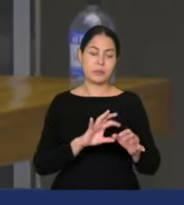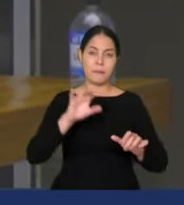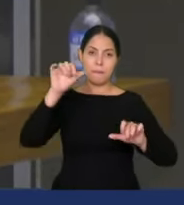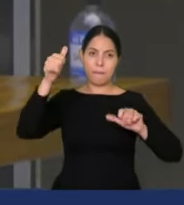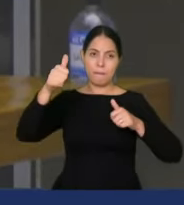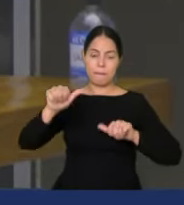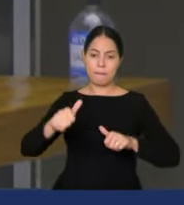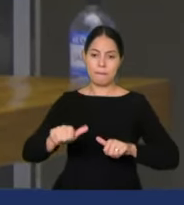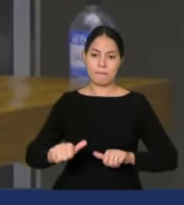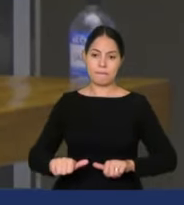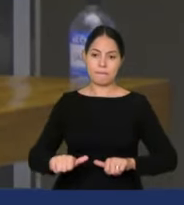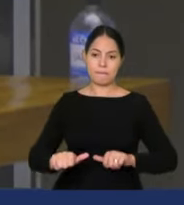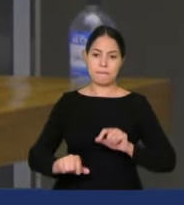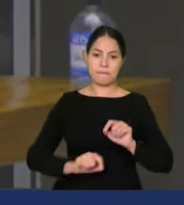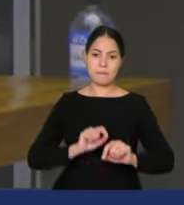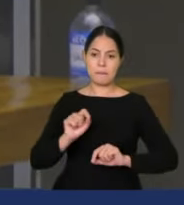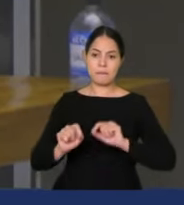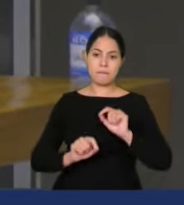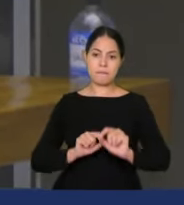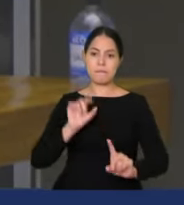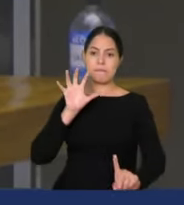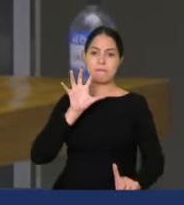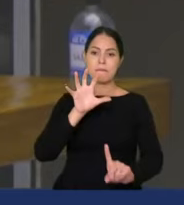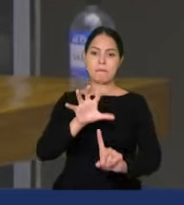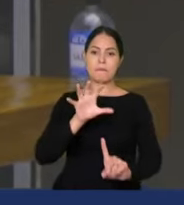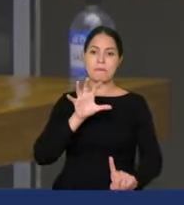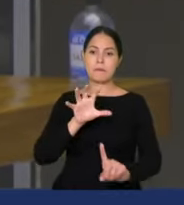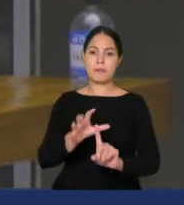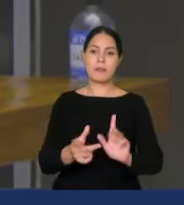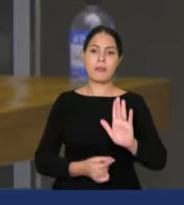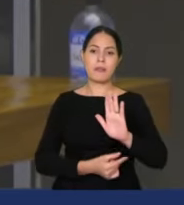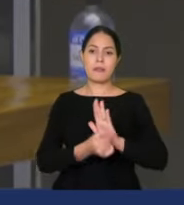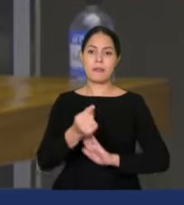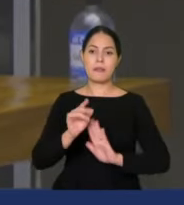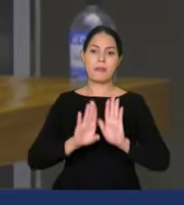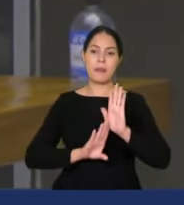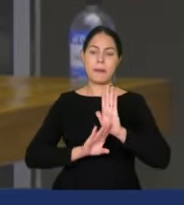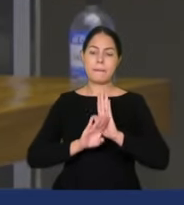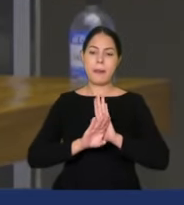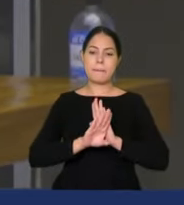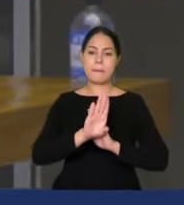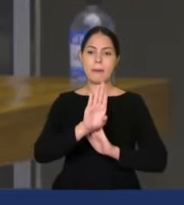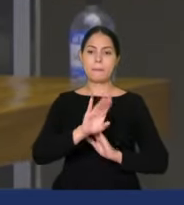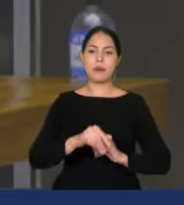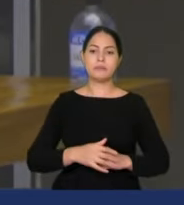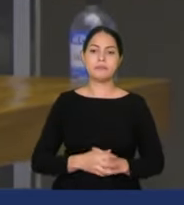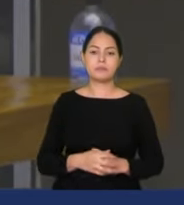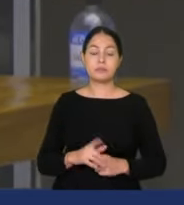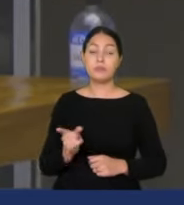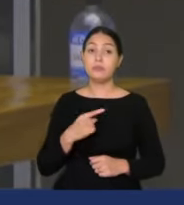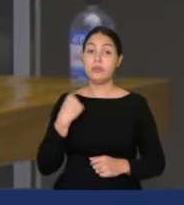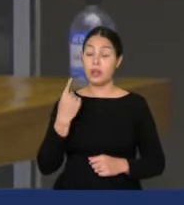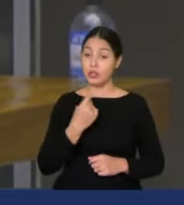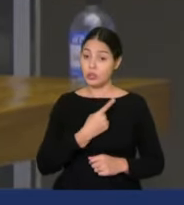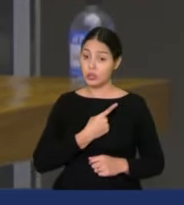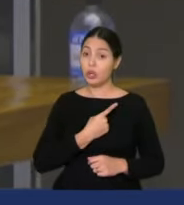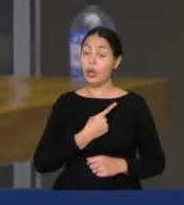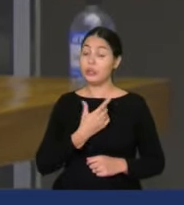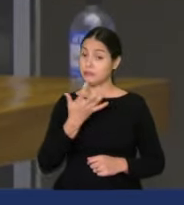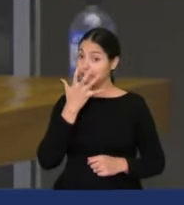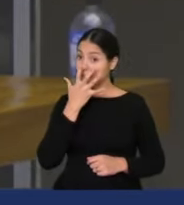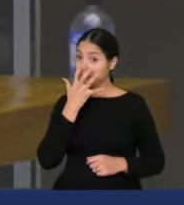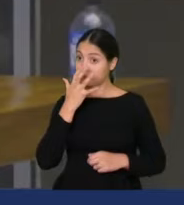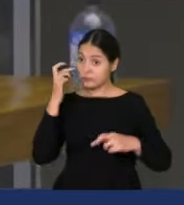avaliação que vai influenciar na precificação das ações. Nós temos que acompanhar com lupa,